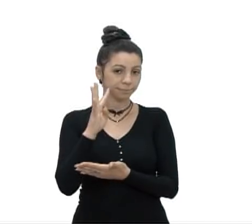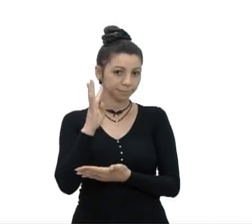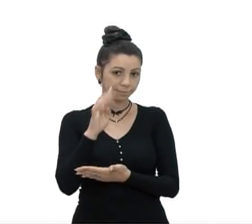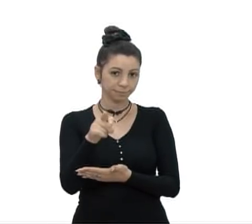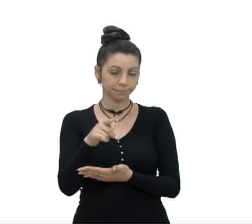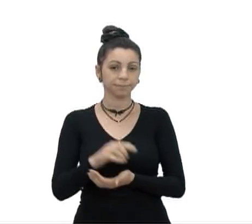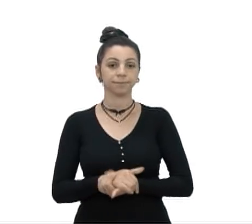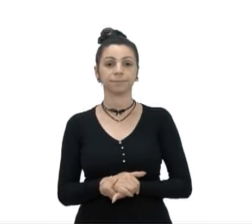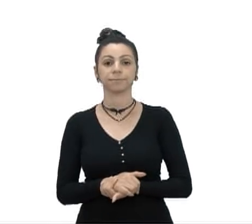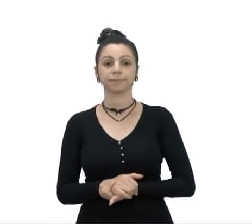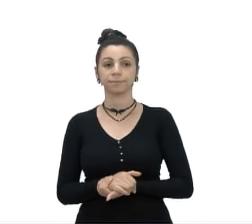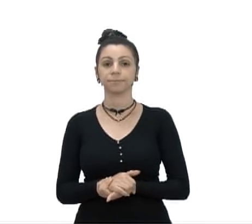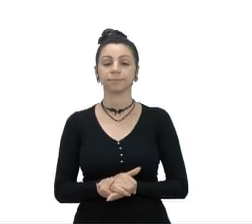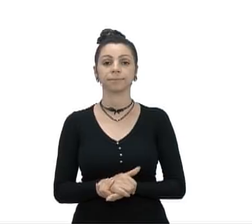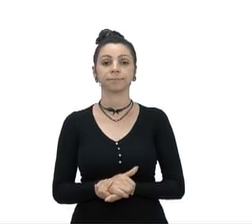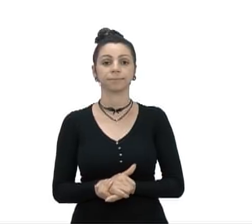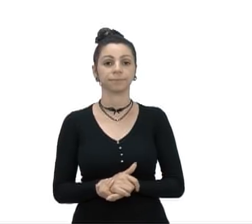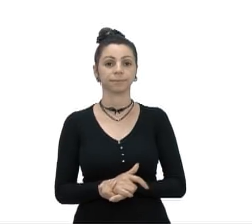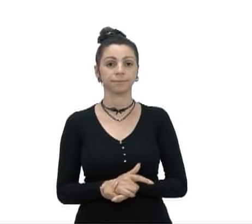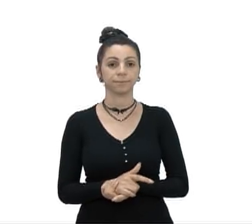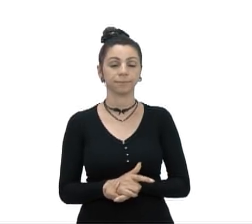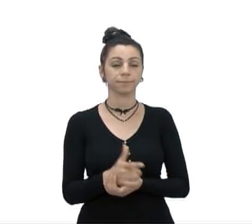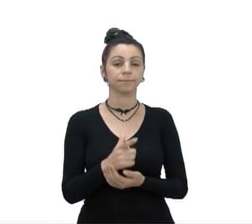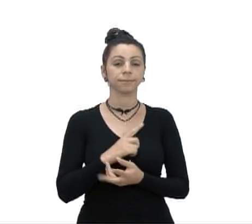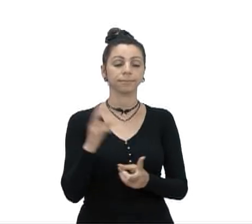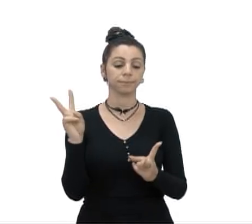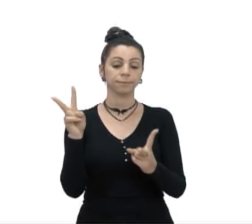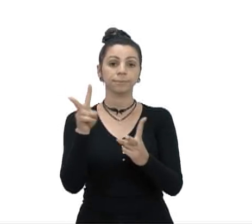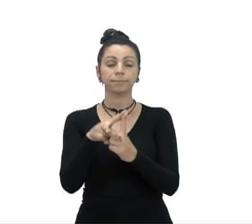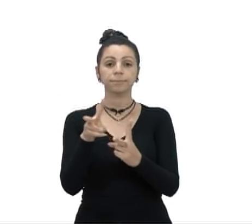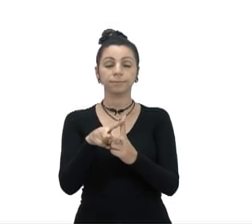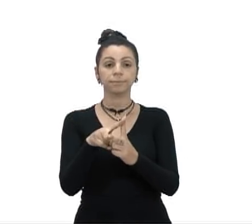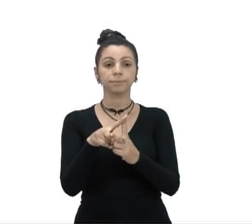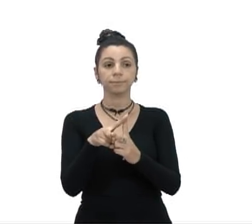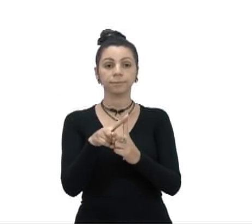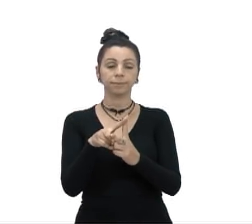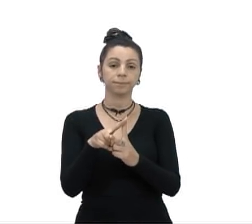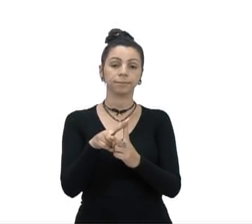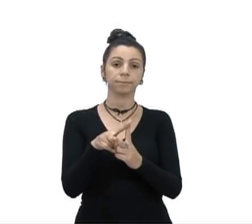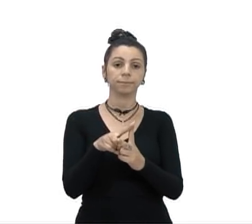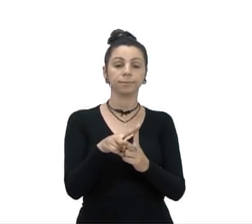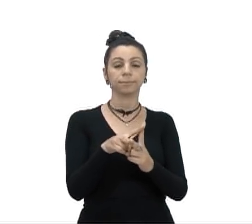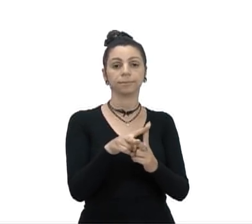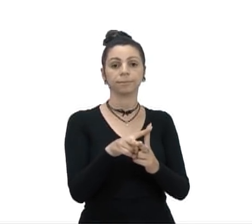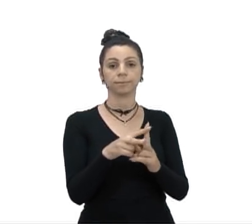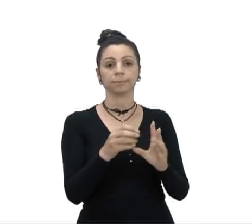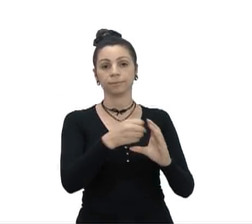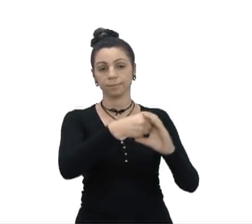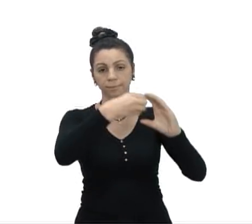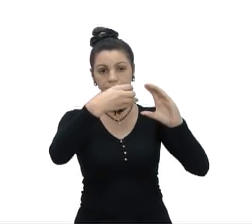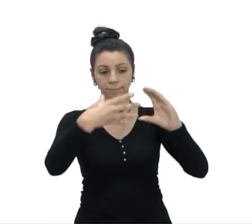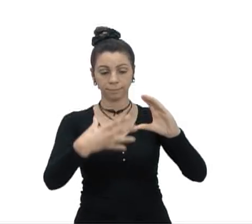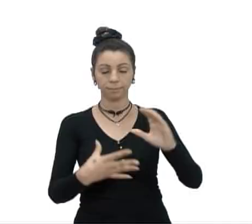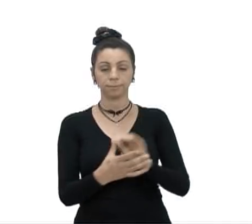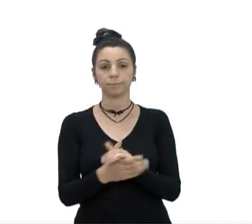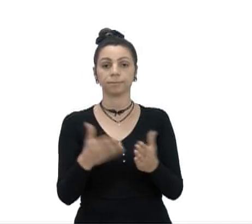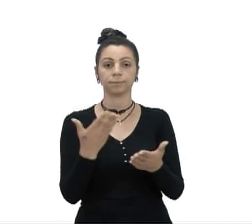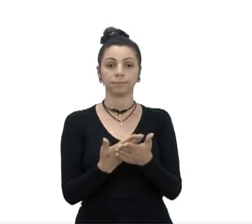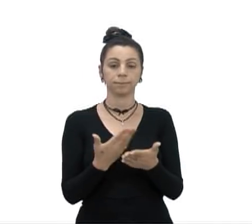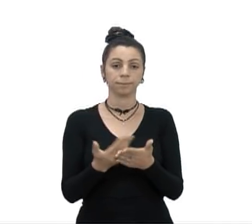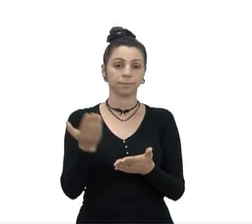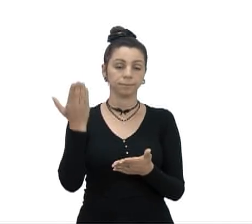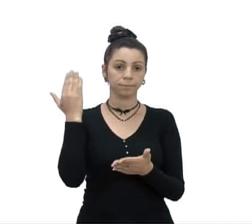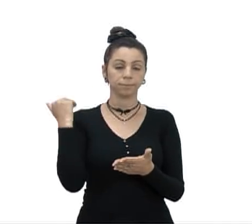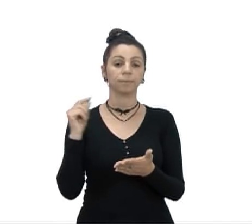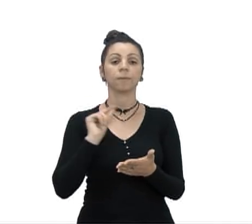para vocês. Eu tenho mais 2 propriedades. Se na aula anterior eu falei das propriedades dos